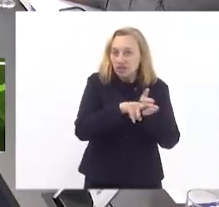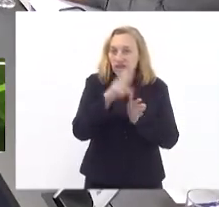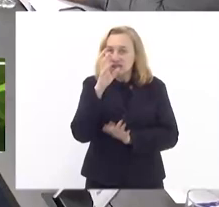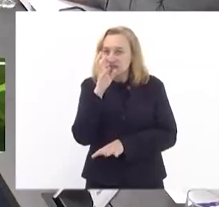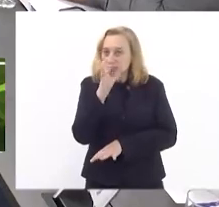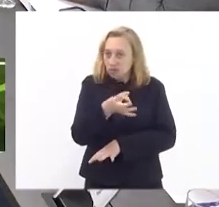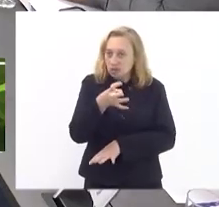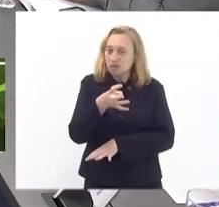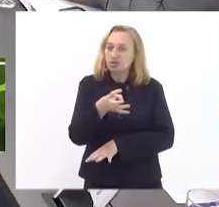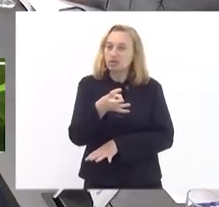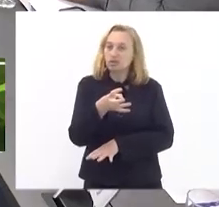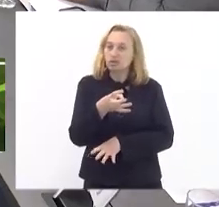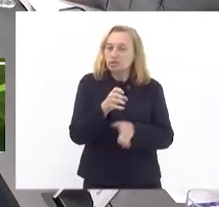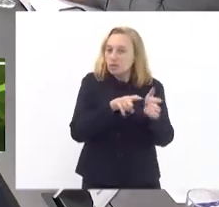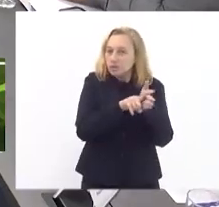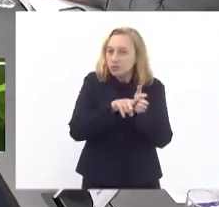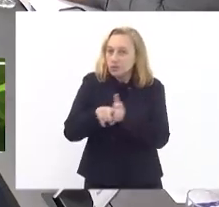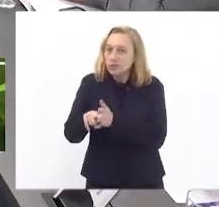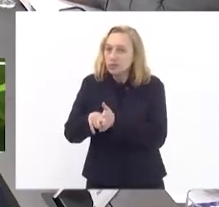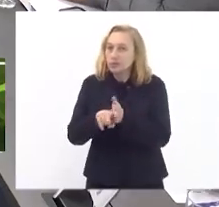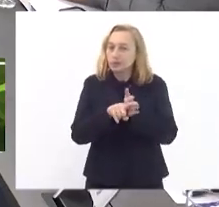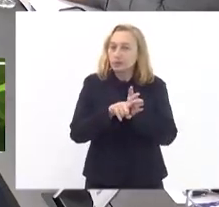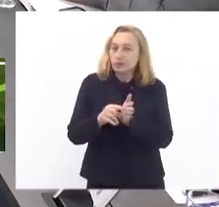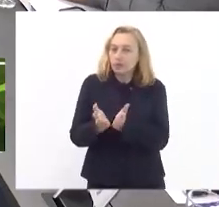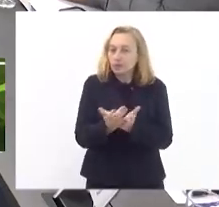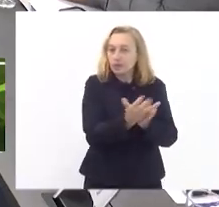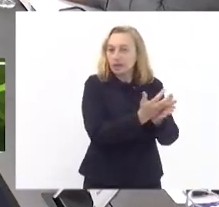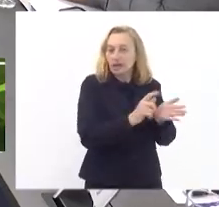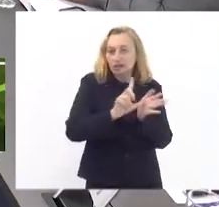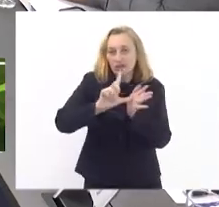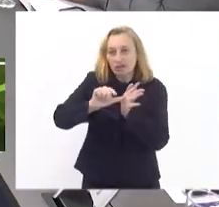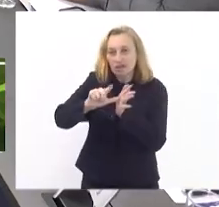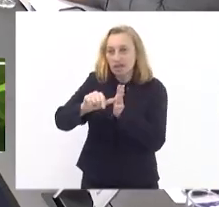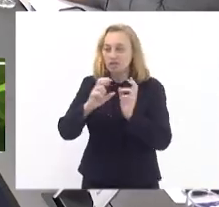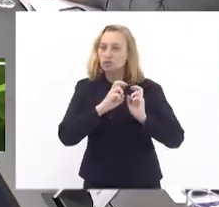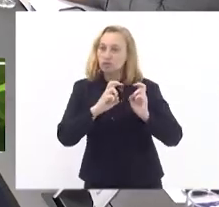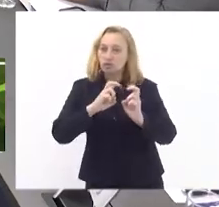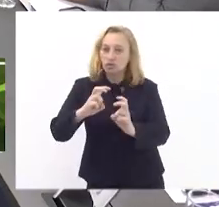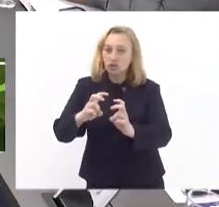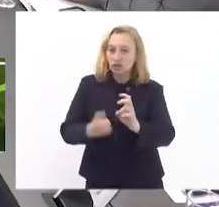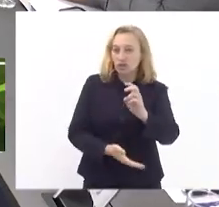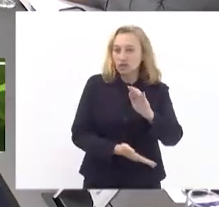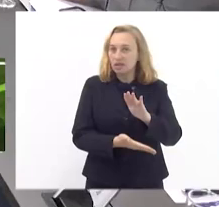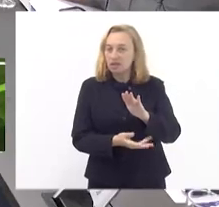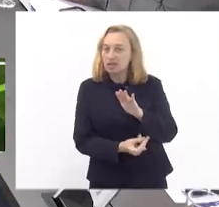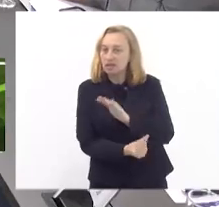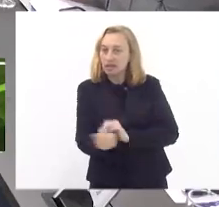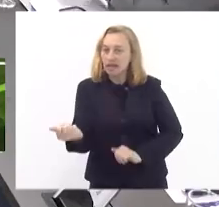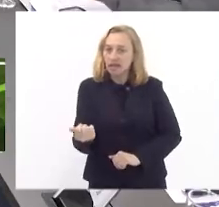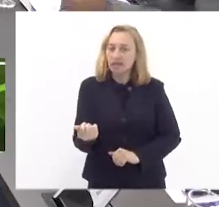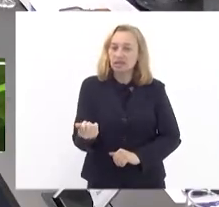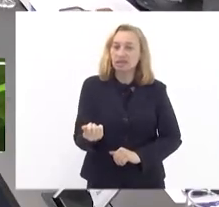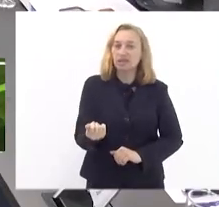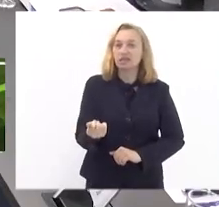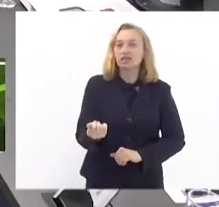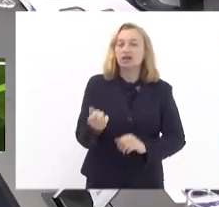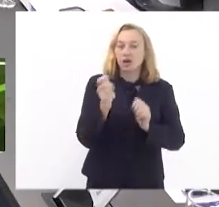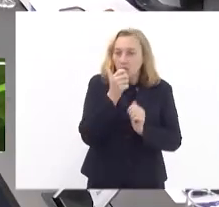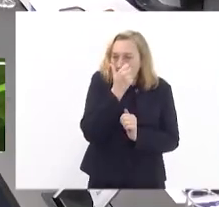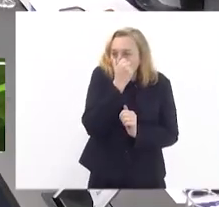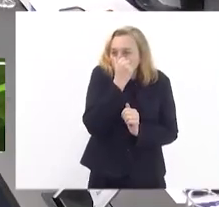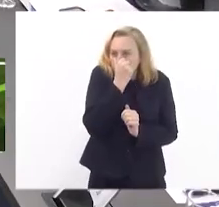apurar interrupções de serviço dos trens atraso entre os horários de chegadas e Partidas superlotação